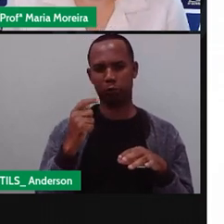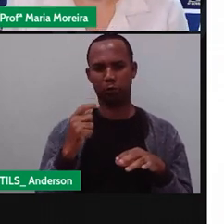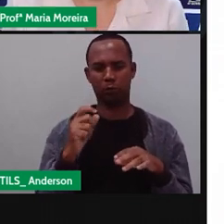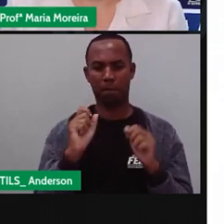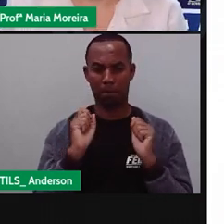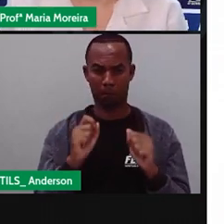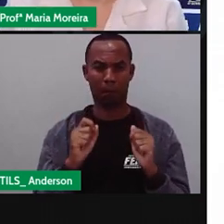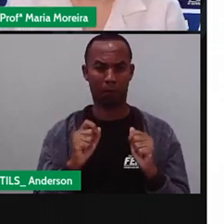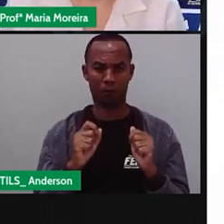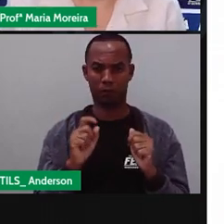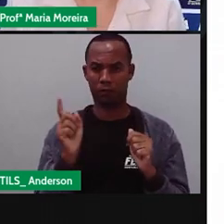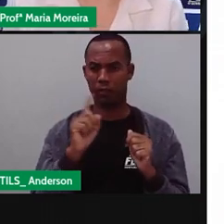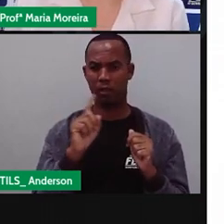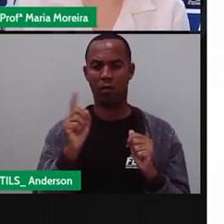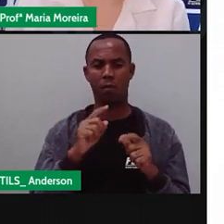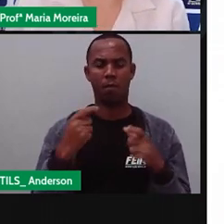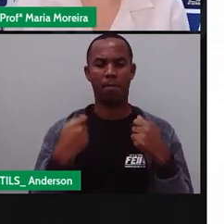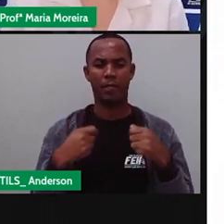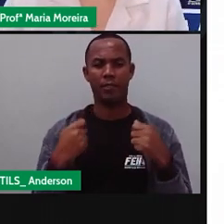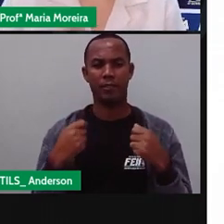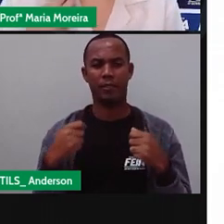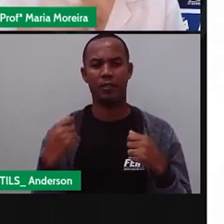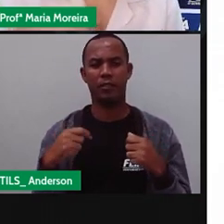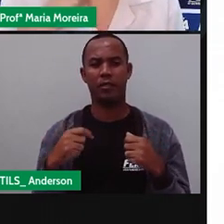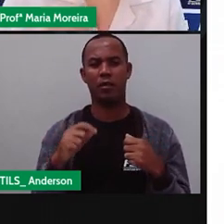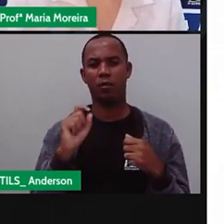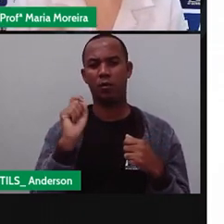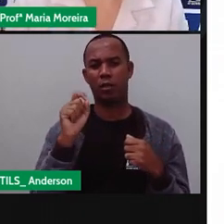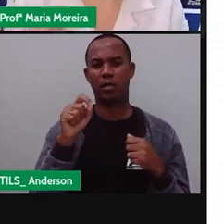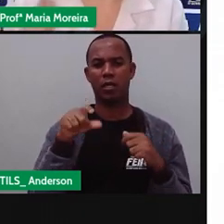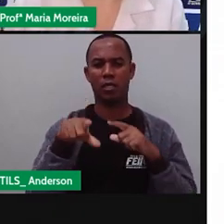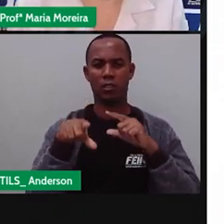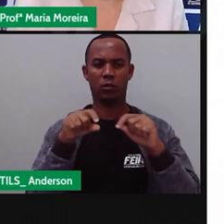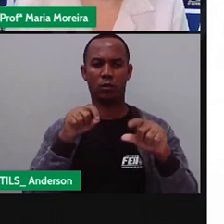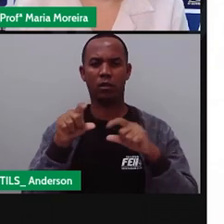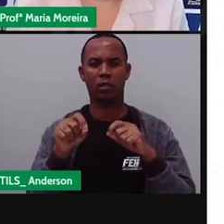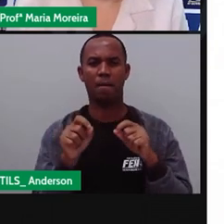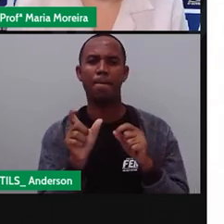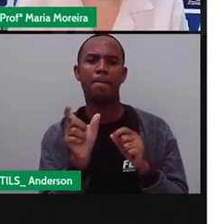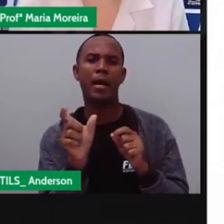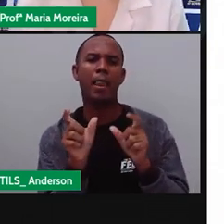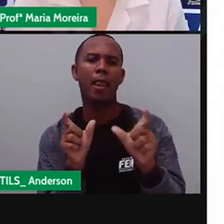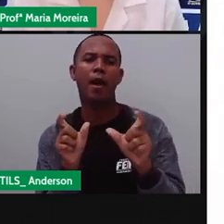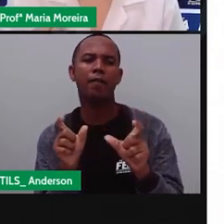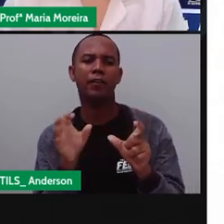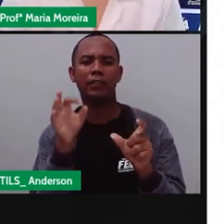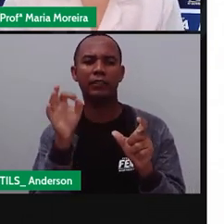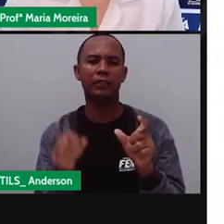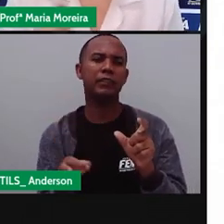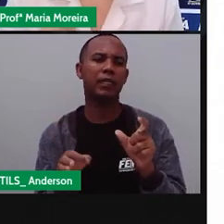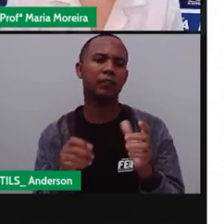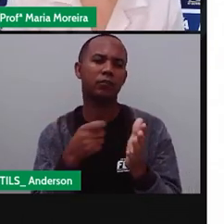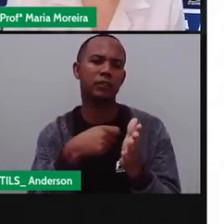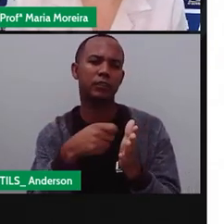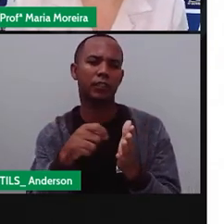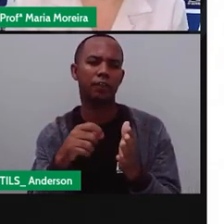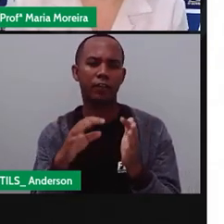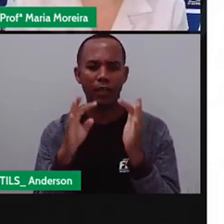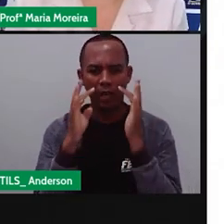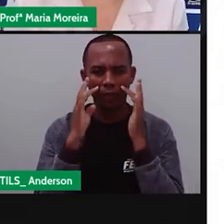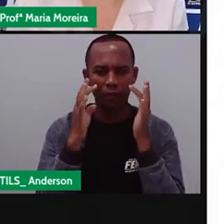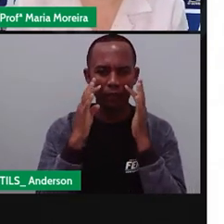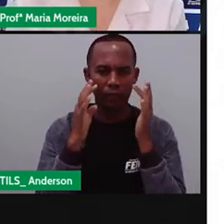quero botar. Não, eu preciso o quê, né? Escolher palavras que eu tenha domínio. Eu preciso me atentar o